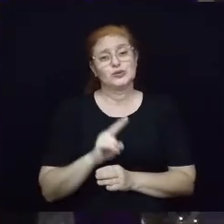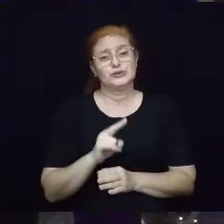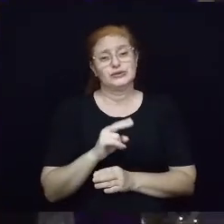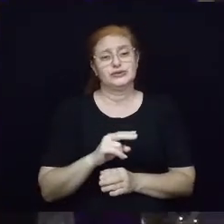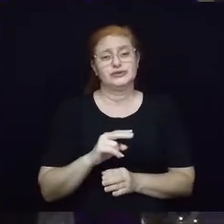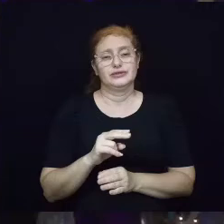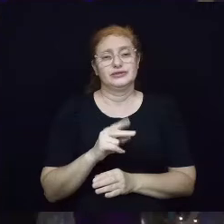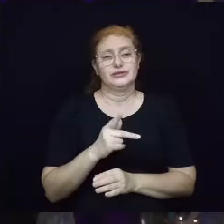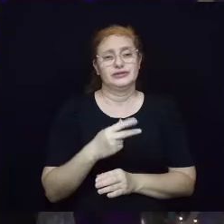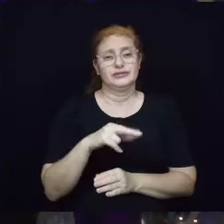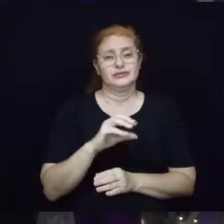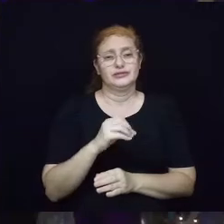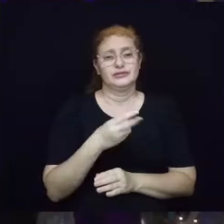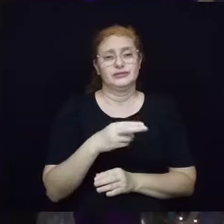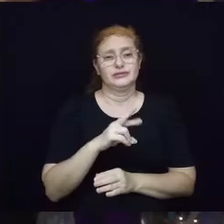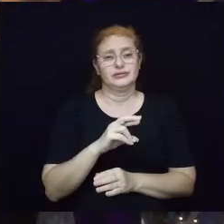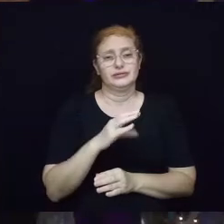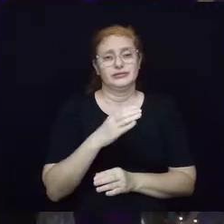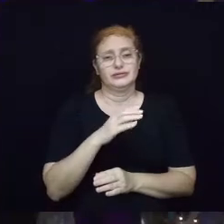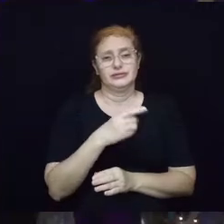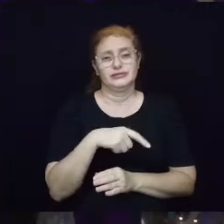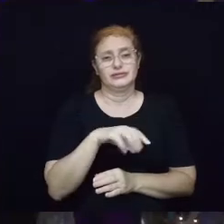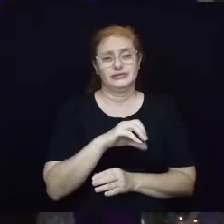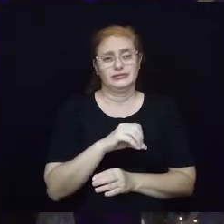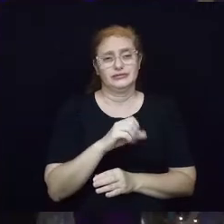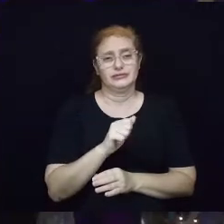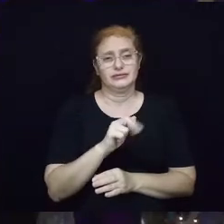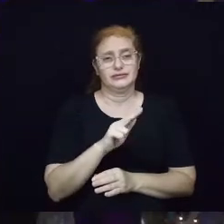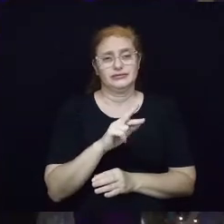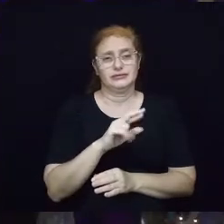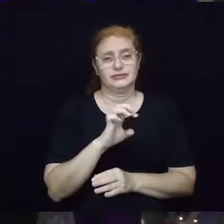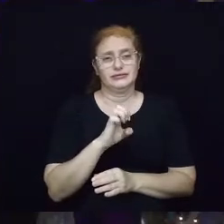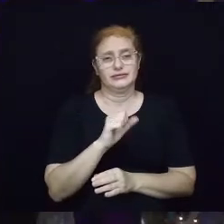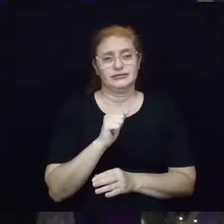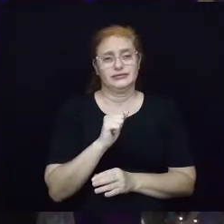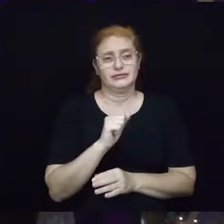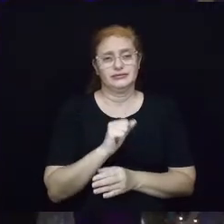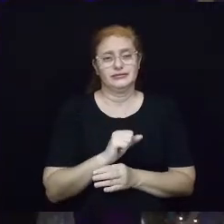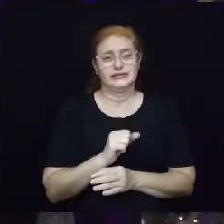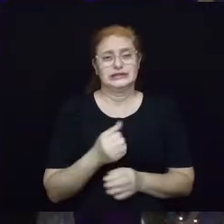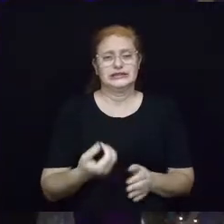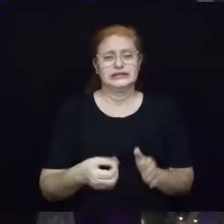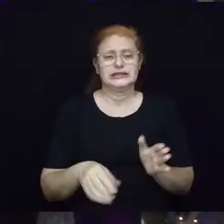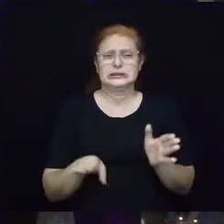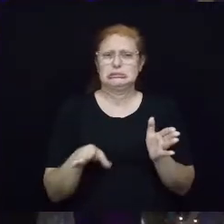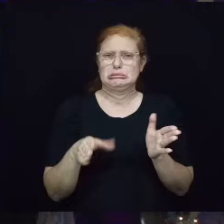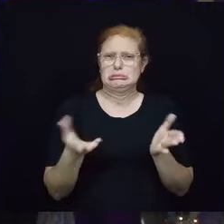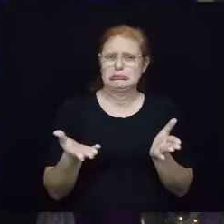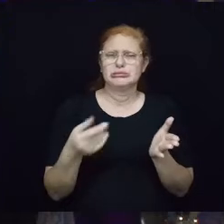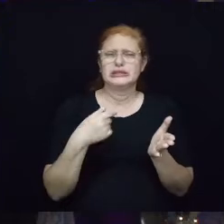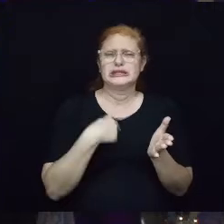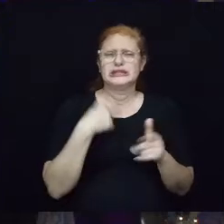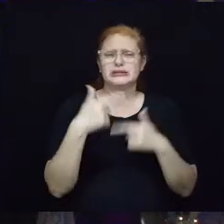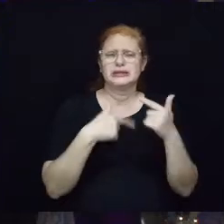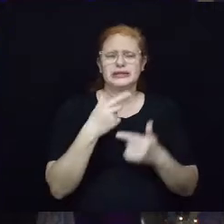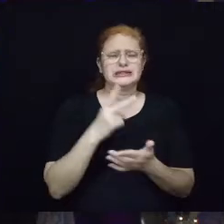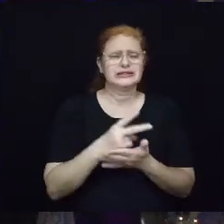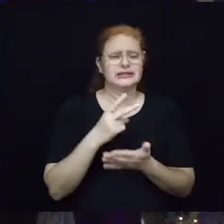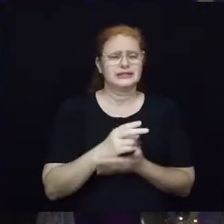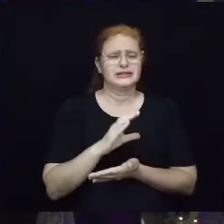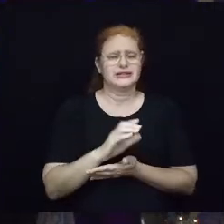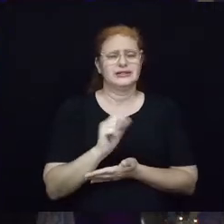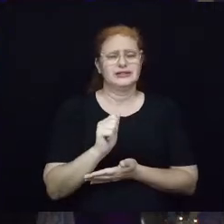áurea. Um volume em relação a outro volume, sempre em proporção áurea. Chegou a tal ponto que eu trabalhava sempre com uma